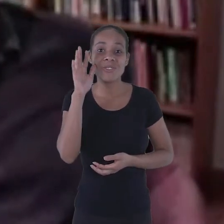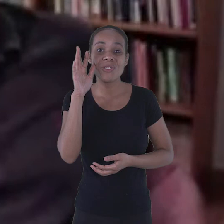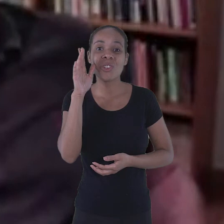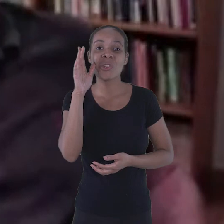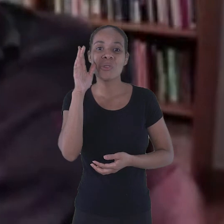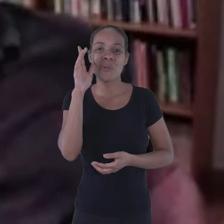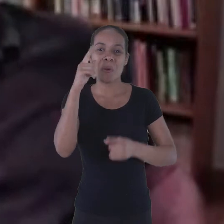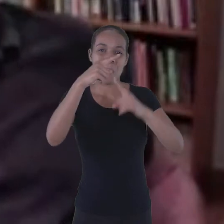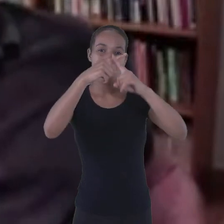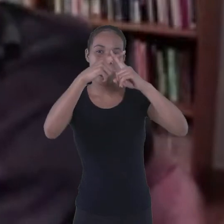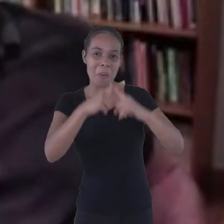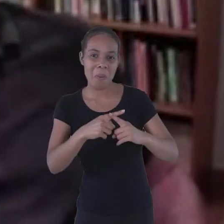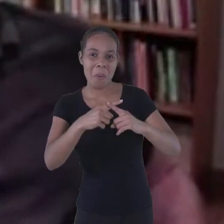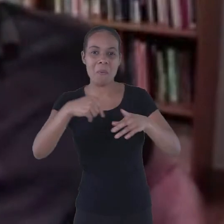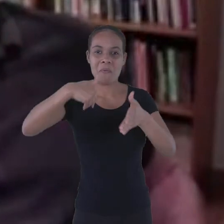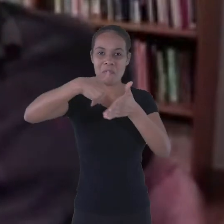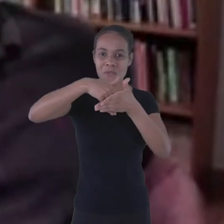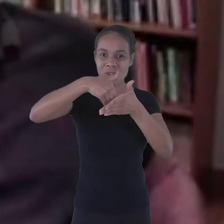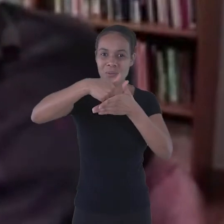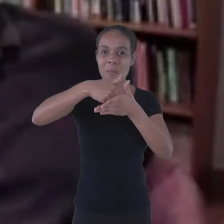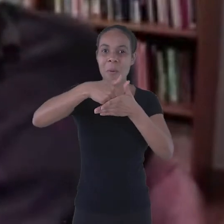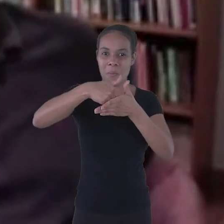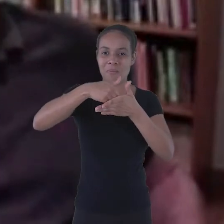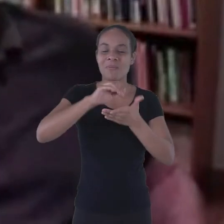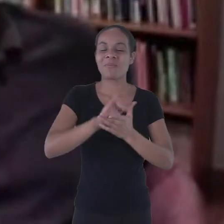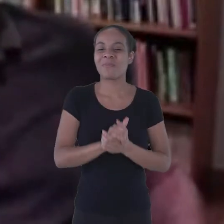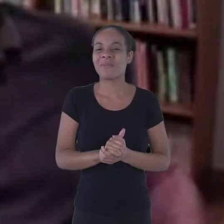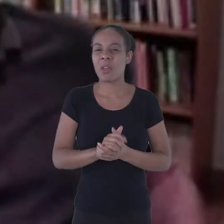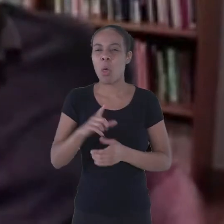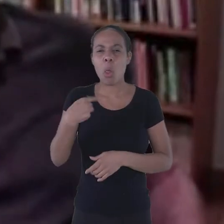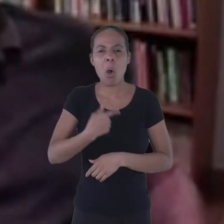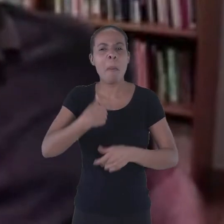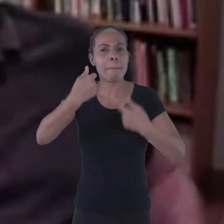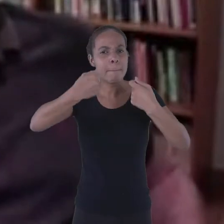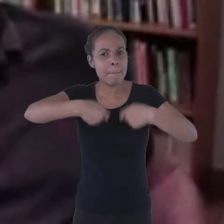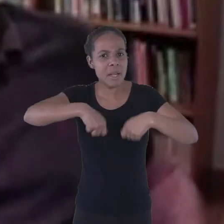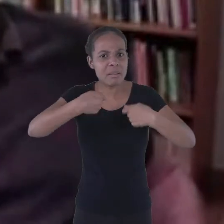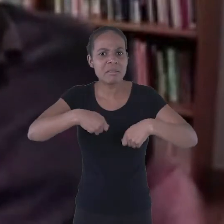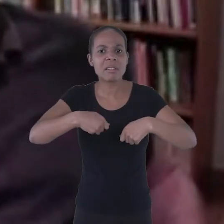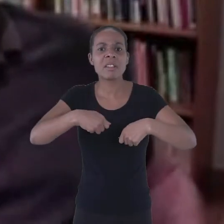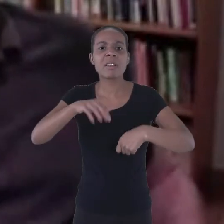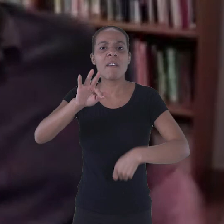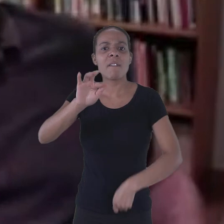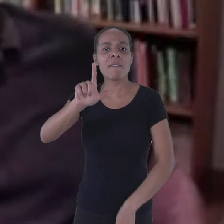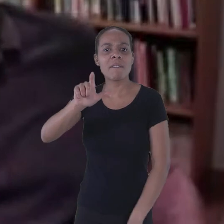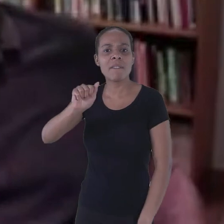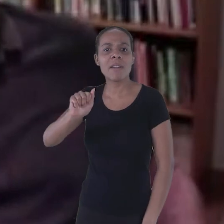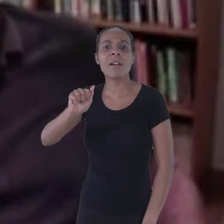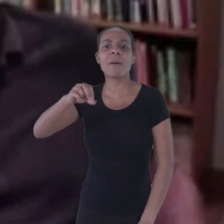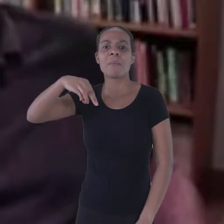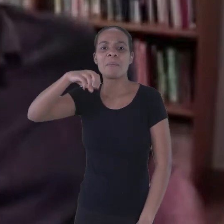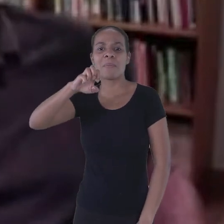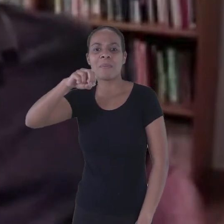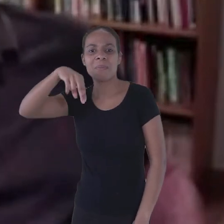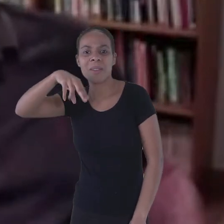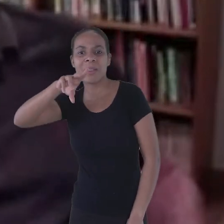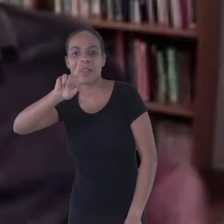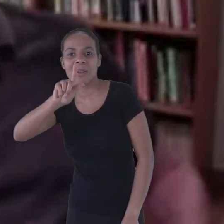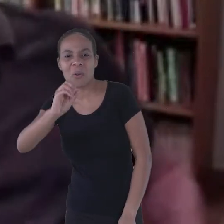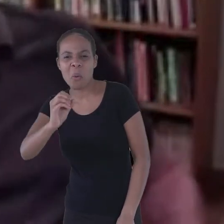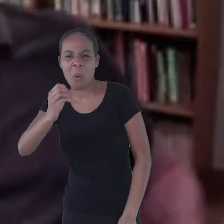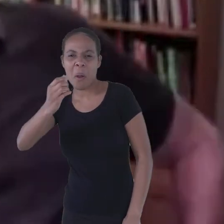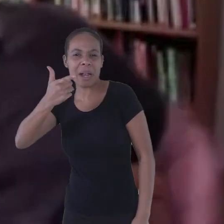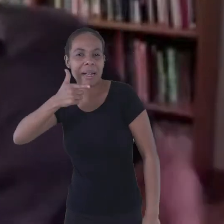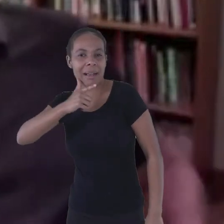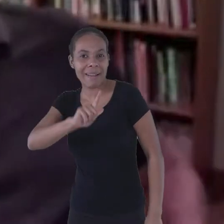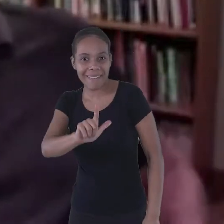Flamengo. E nós precisamos dar uma goleada no Flamengo, em homenagem ao Eduardo Galvão, que era flamenguista. E ele merece, porque